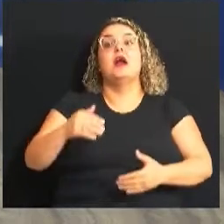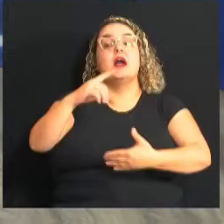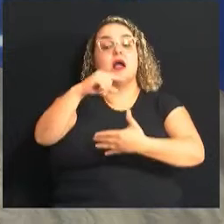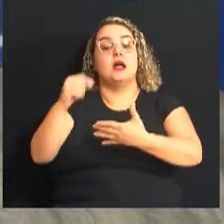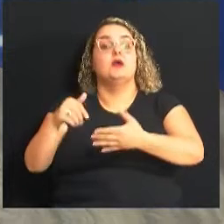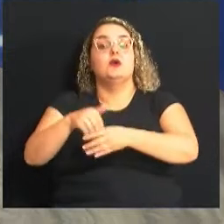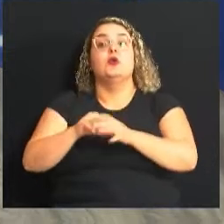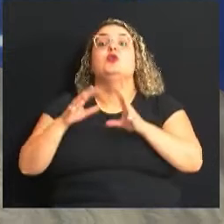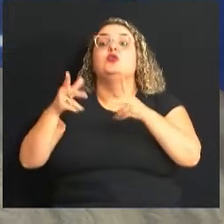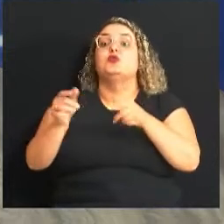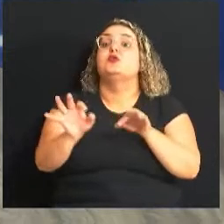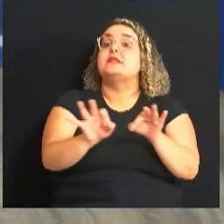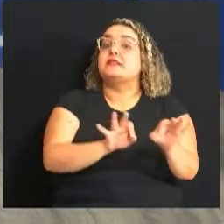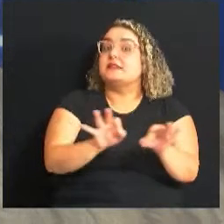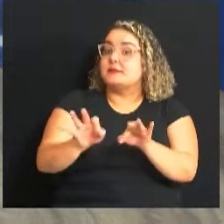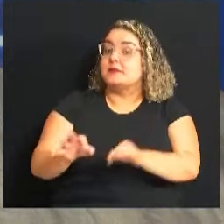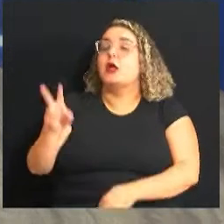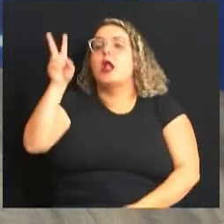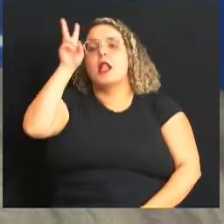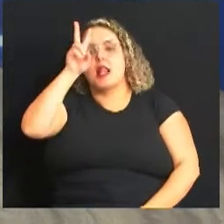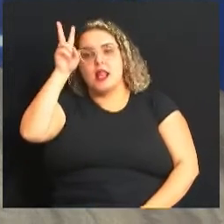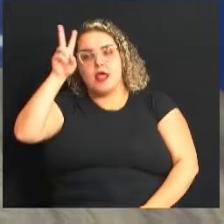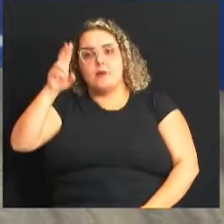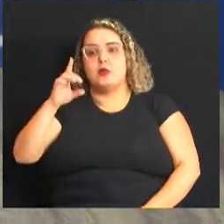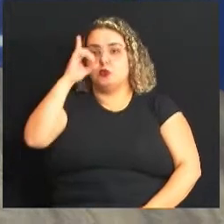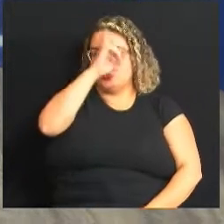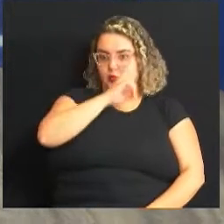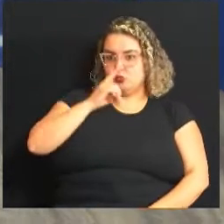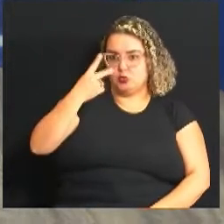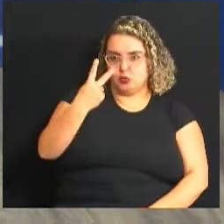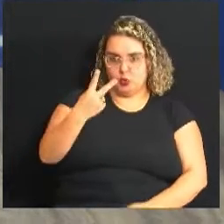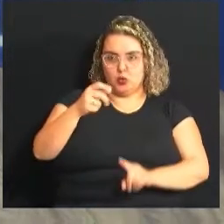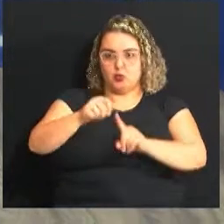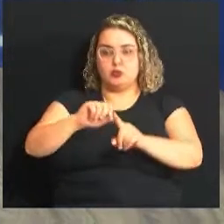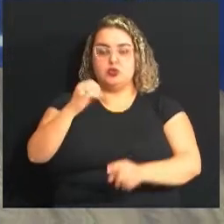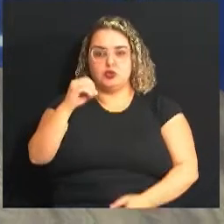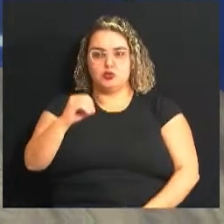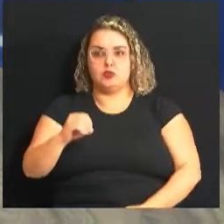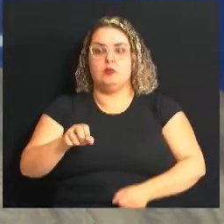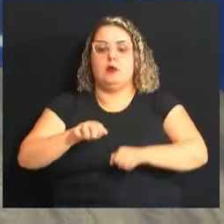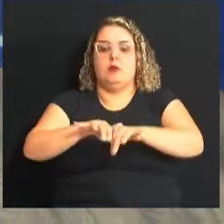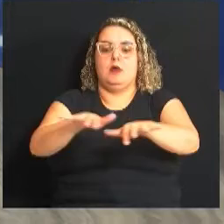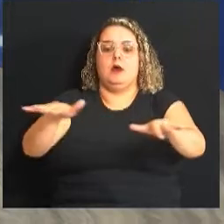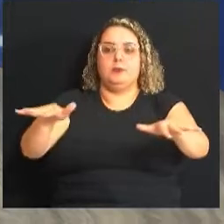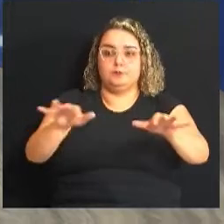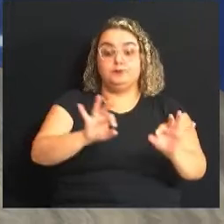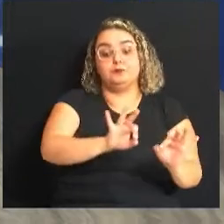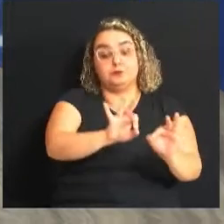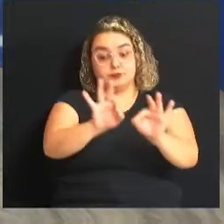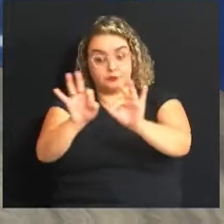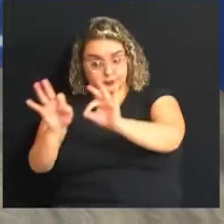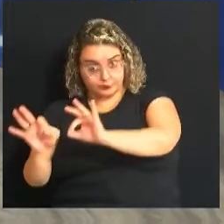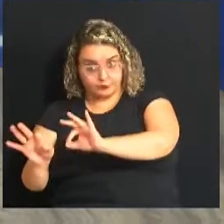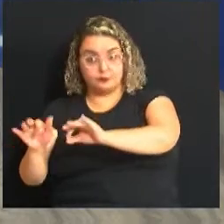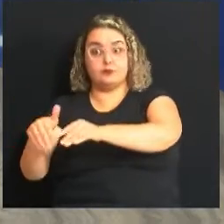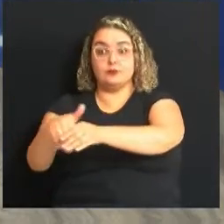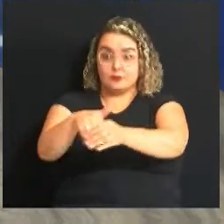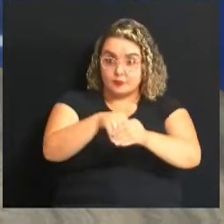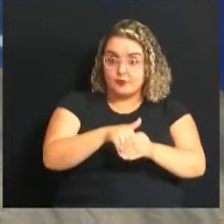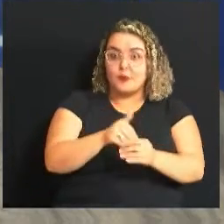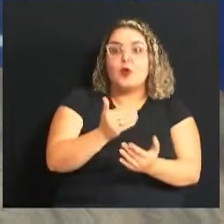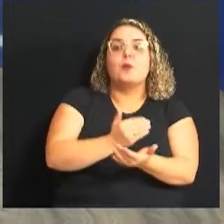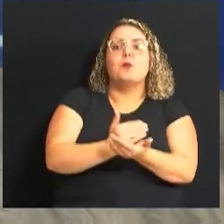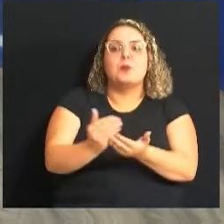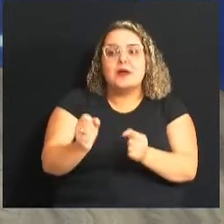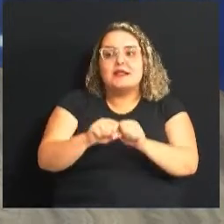essa preparação. Lembrando que no domingo 2 de outubro, uma grande cobertura da TV Câmara Campinas, que começa cedinho e vai